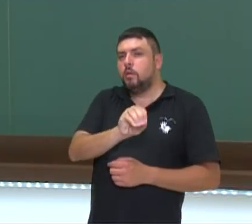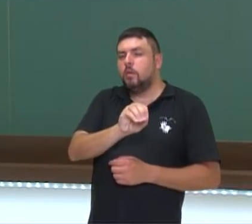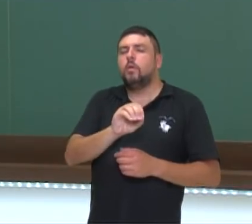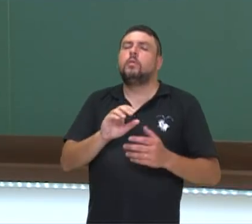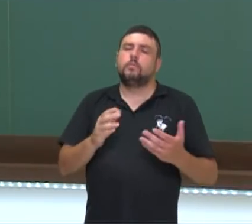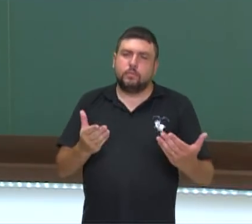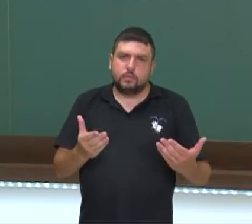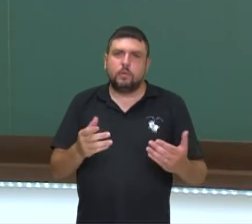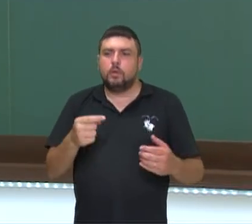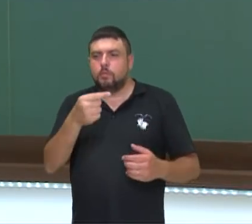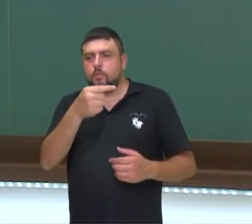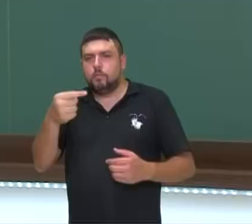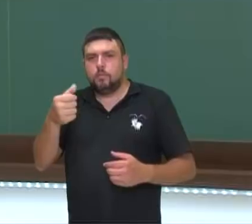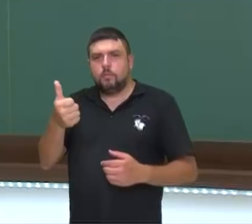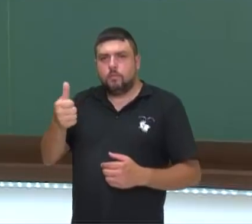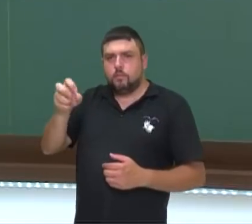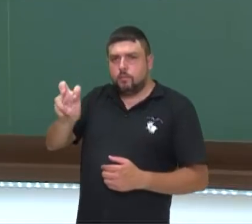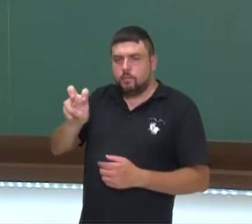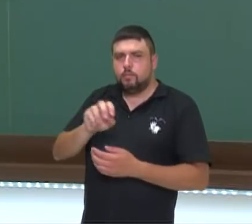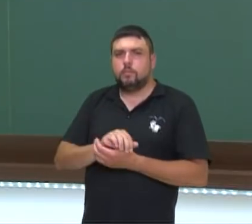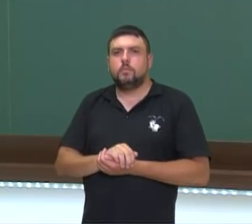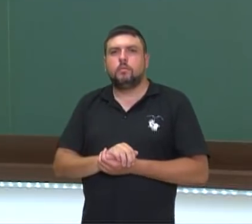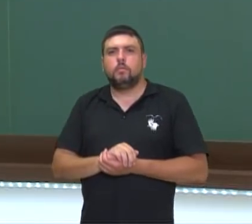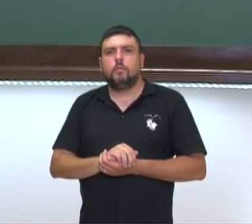15. Profundidade,